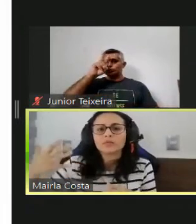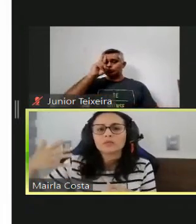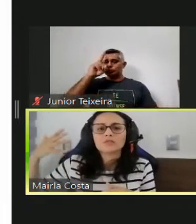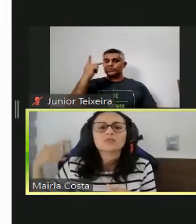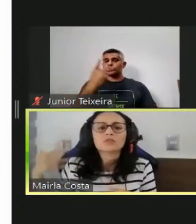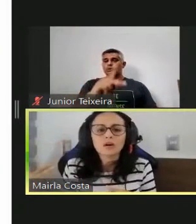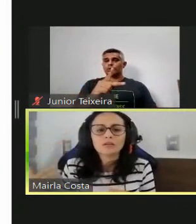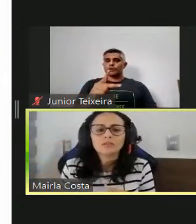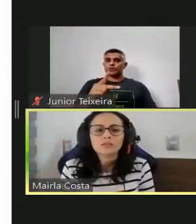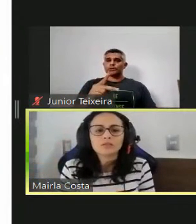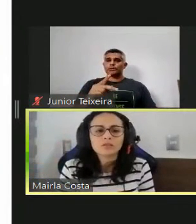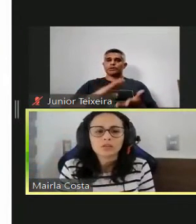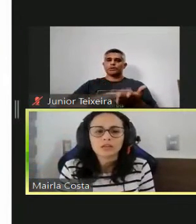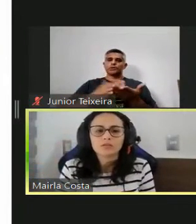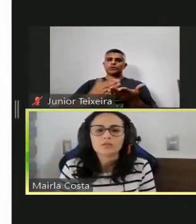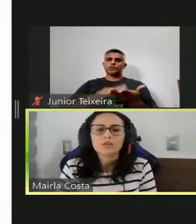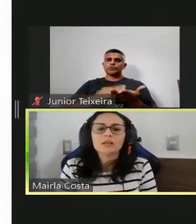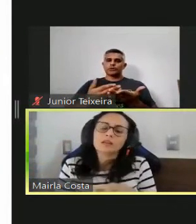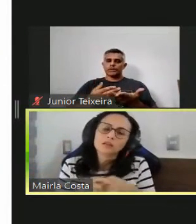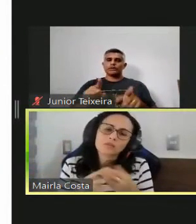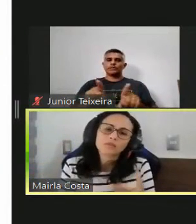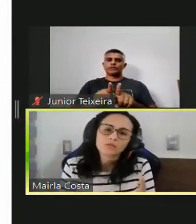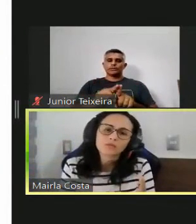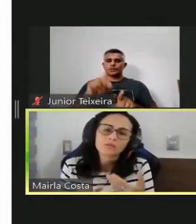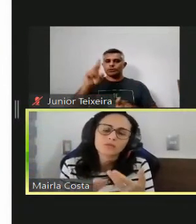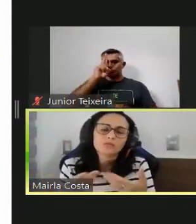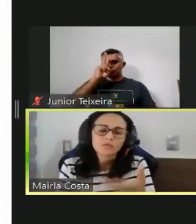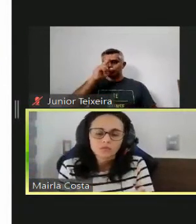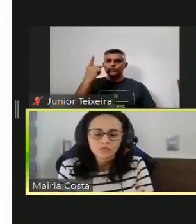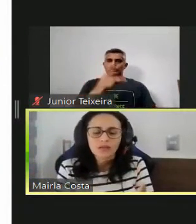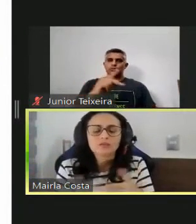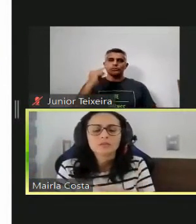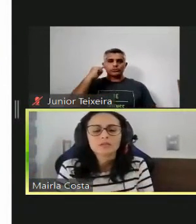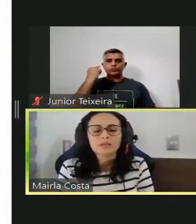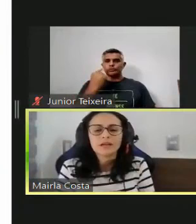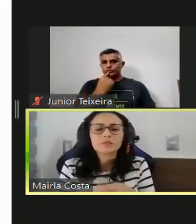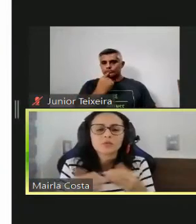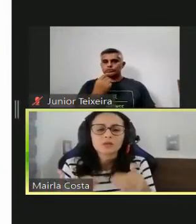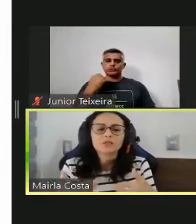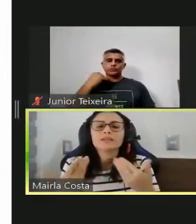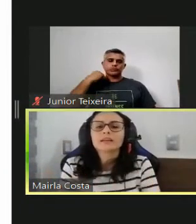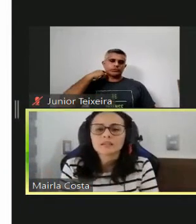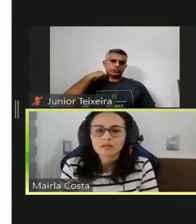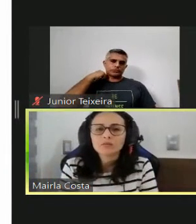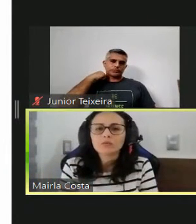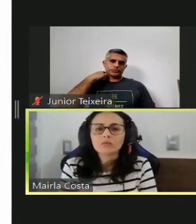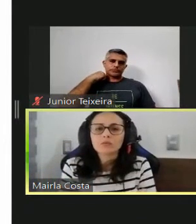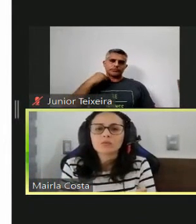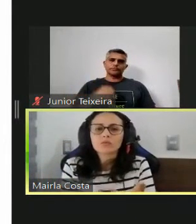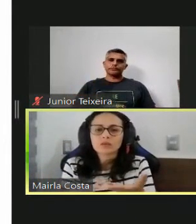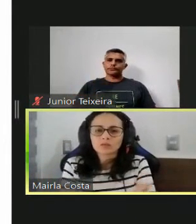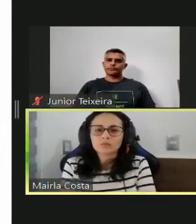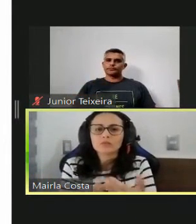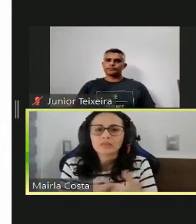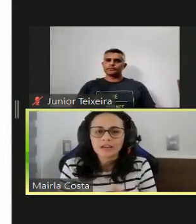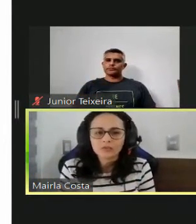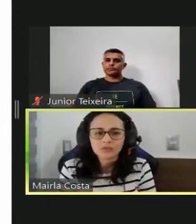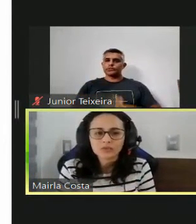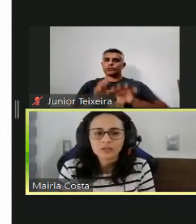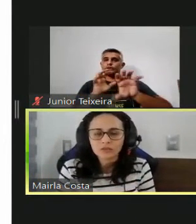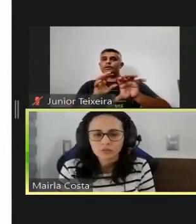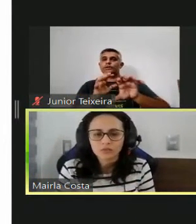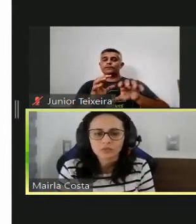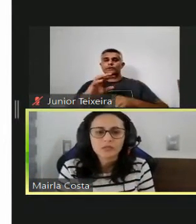contexto histórico desses sujeitos, tanto no caso, tanto os intérpretes, quanto na interação com a subjetividade dos